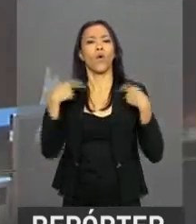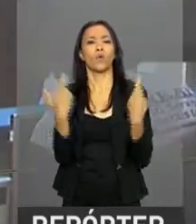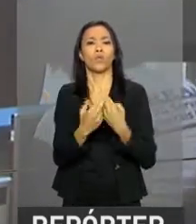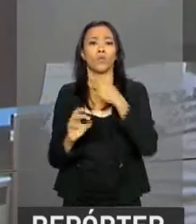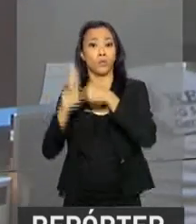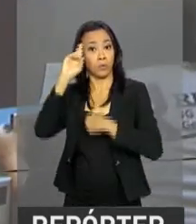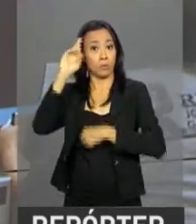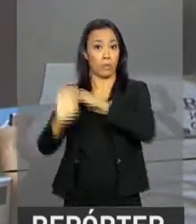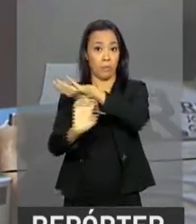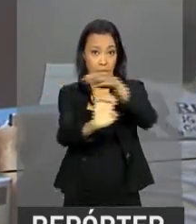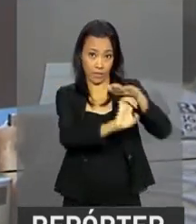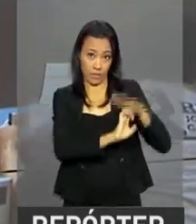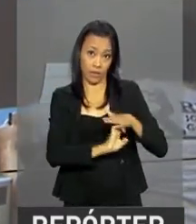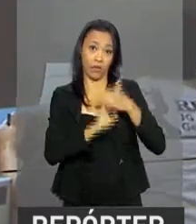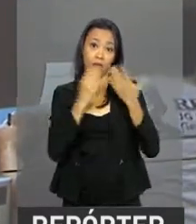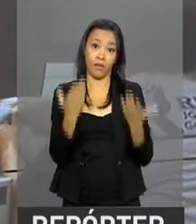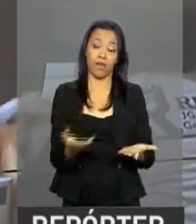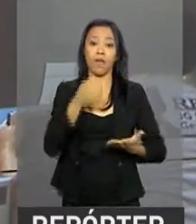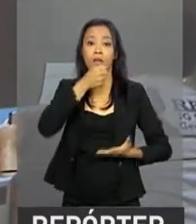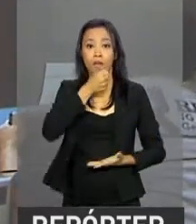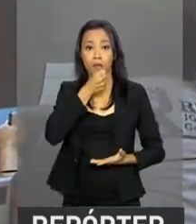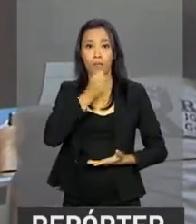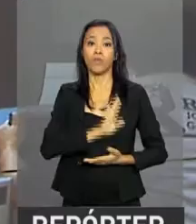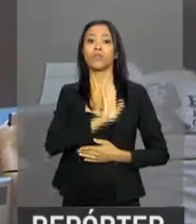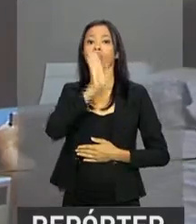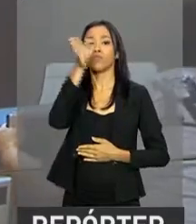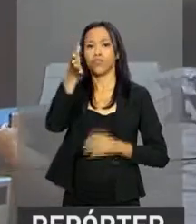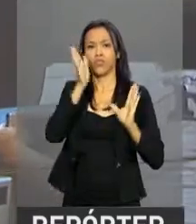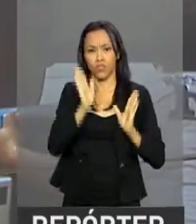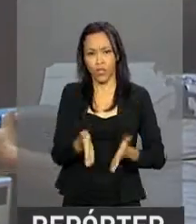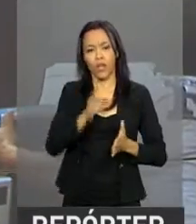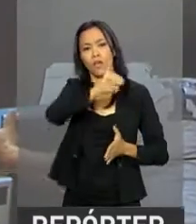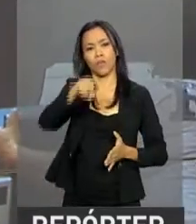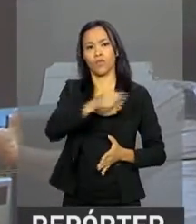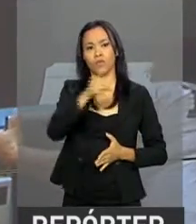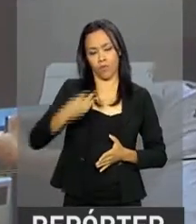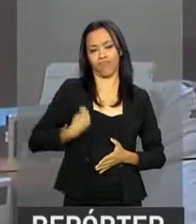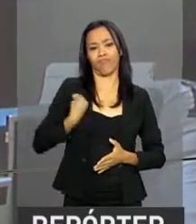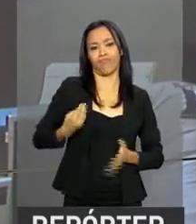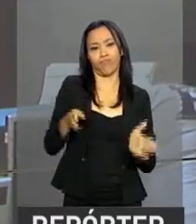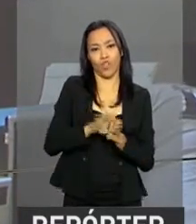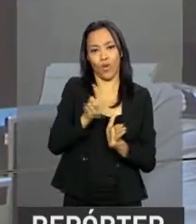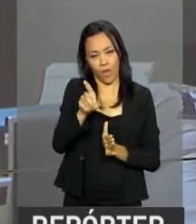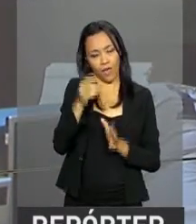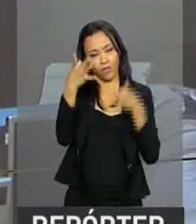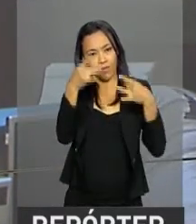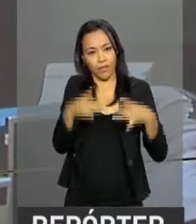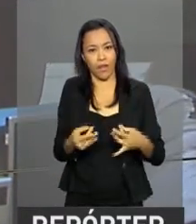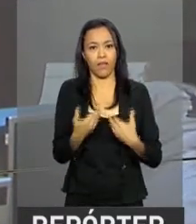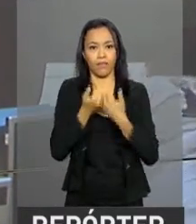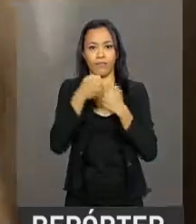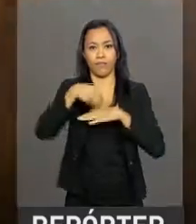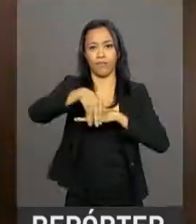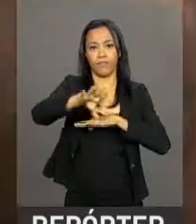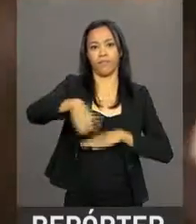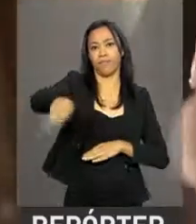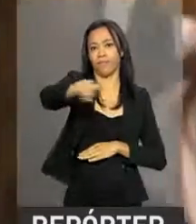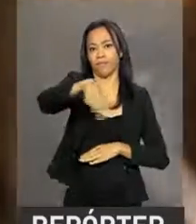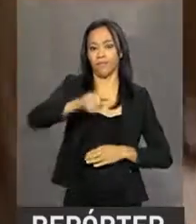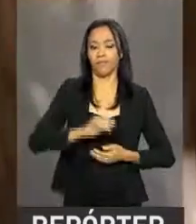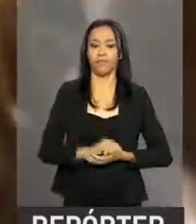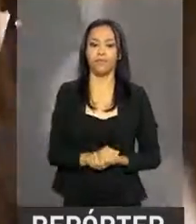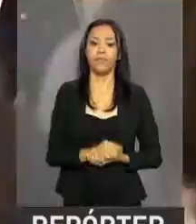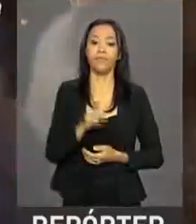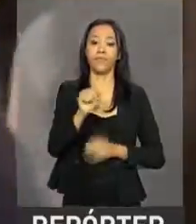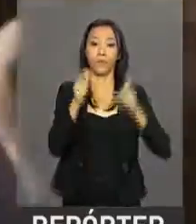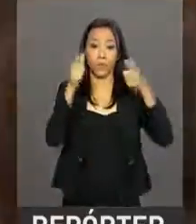investidores. O repórter João Pedro Neto já está em Tóquio e de lá traz os detalhes para a gente. A